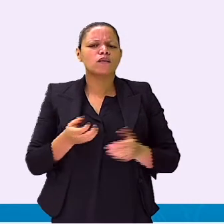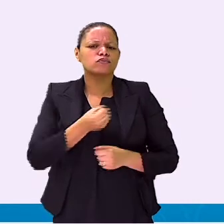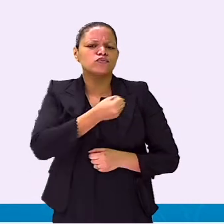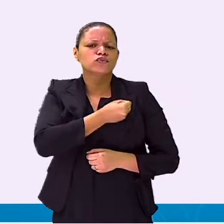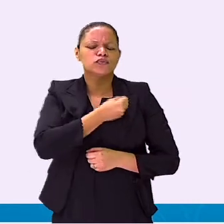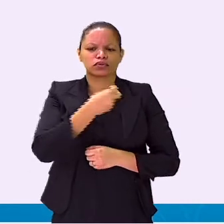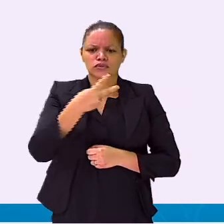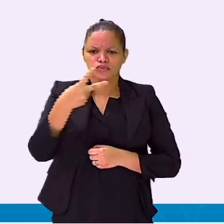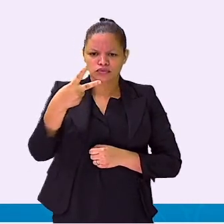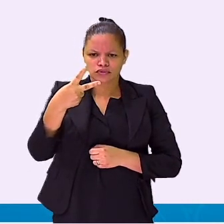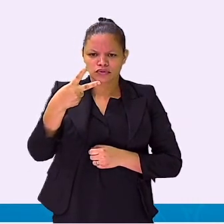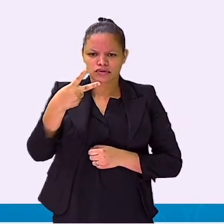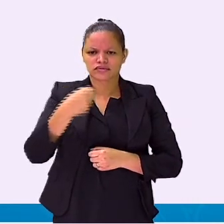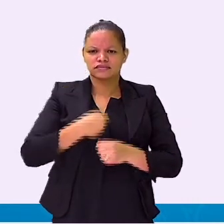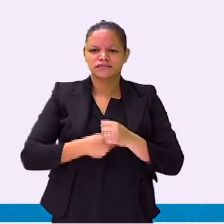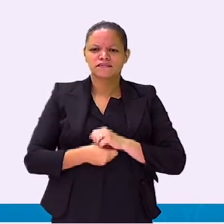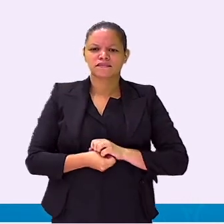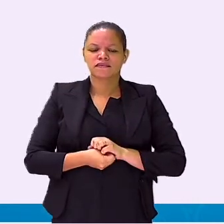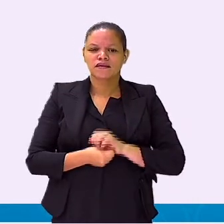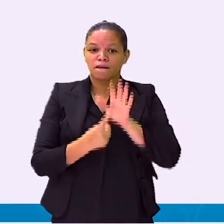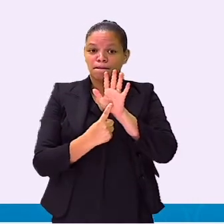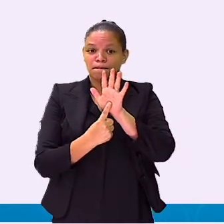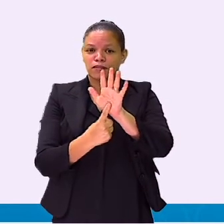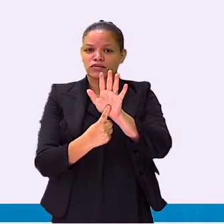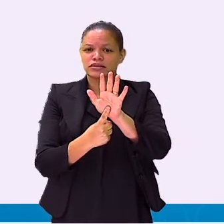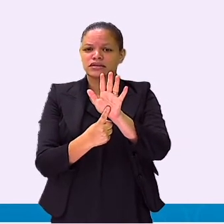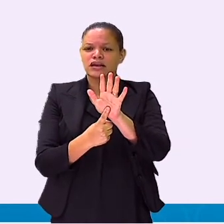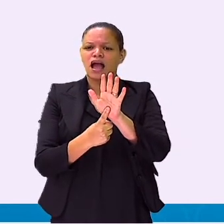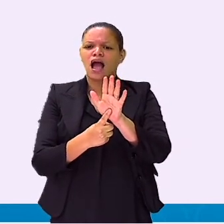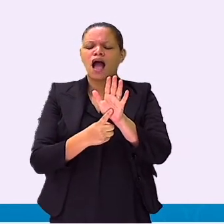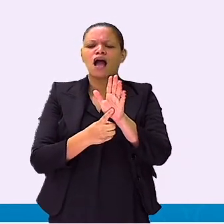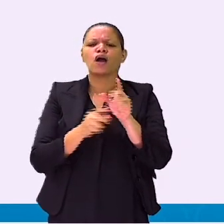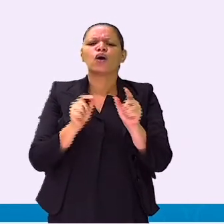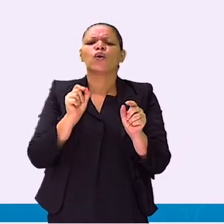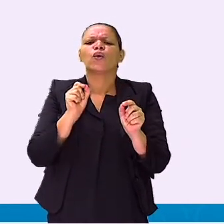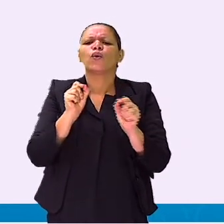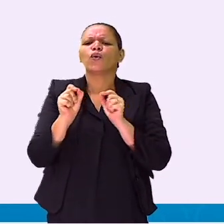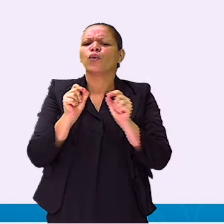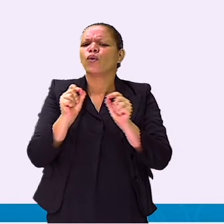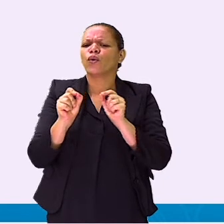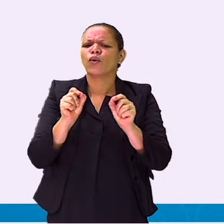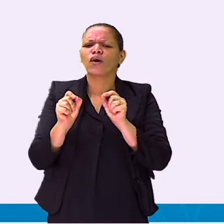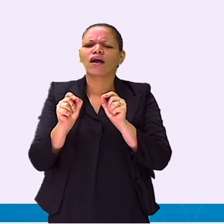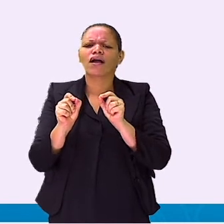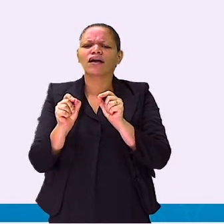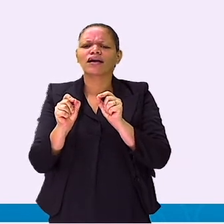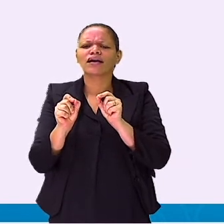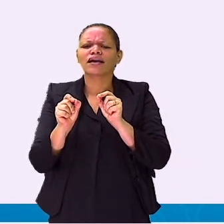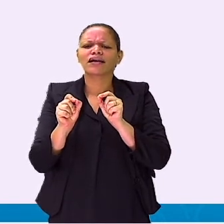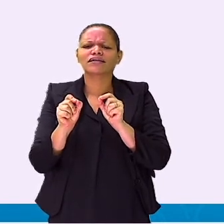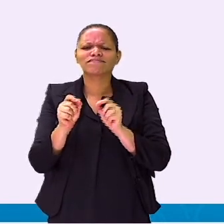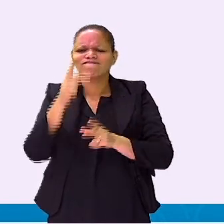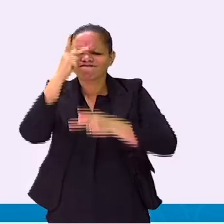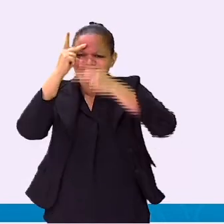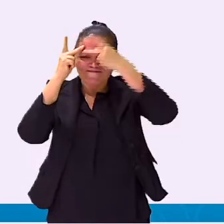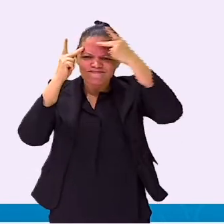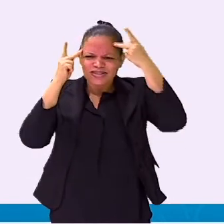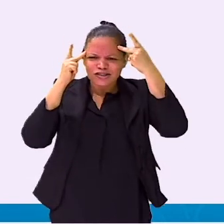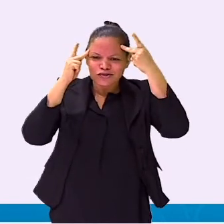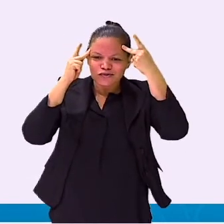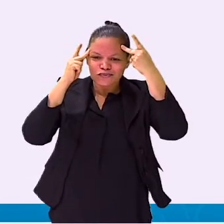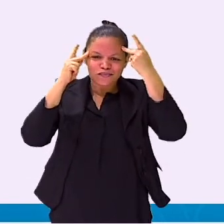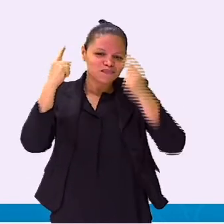isso. Vamos descobrir? Mineiridade é isso. mistura das influências